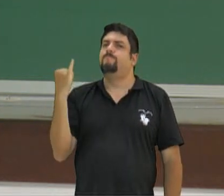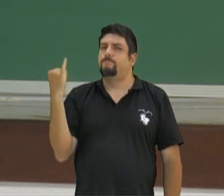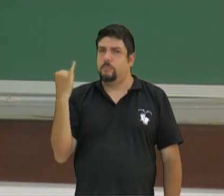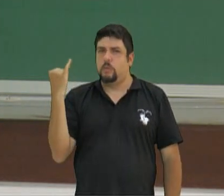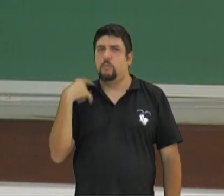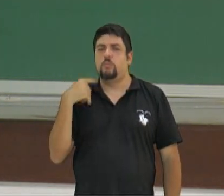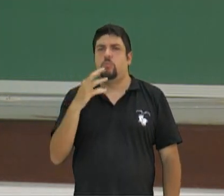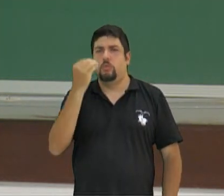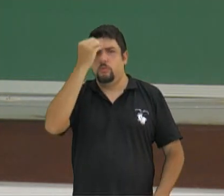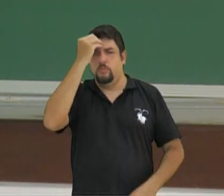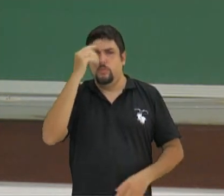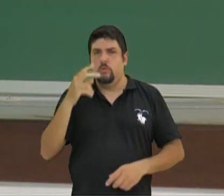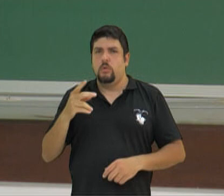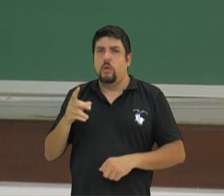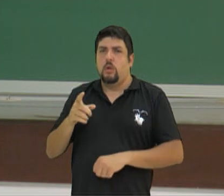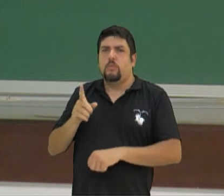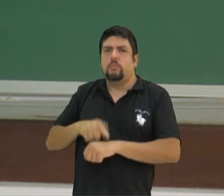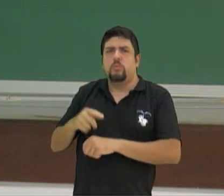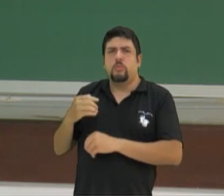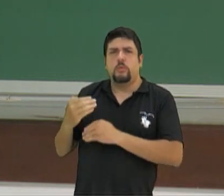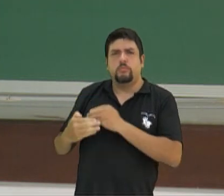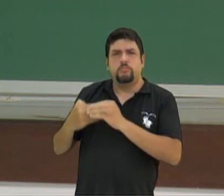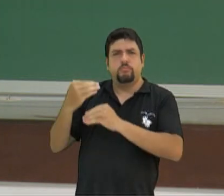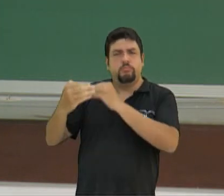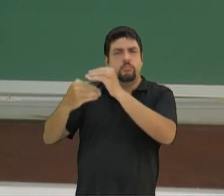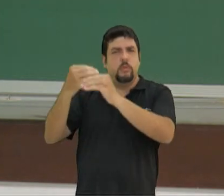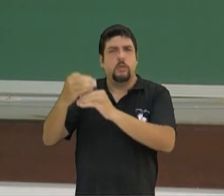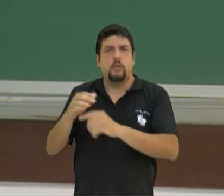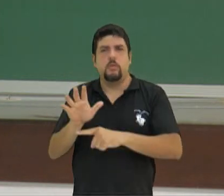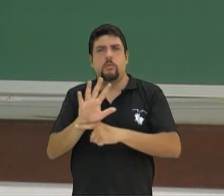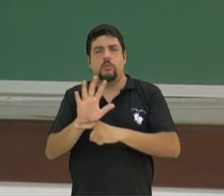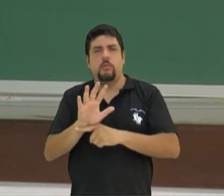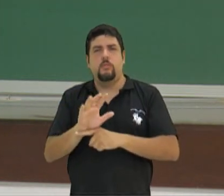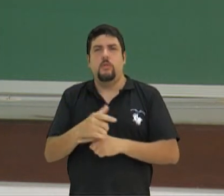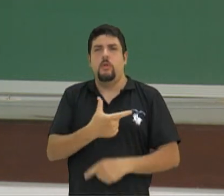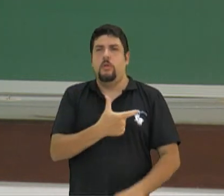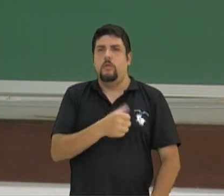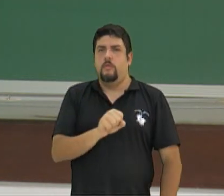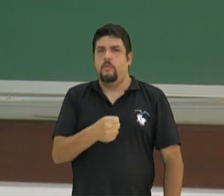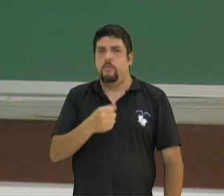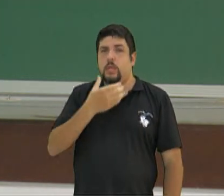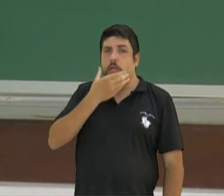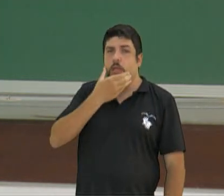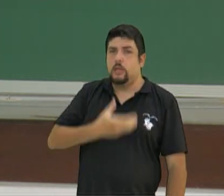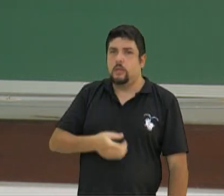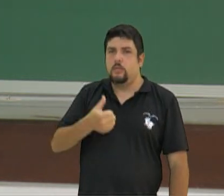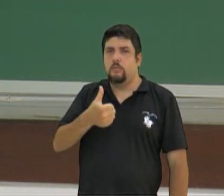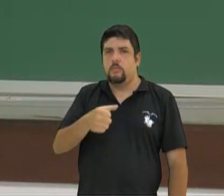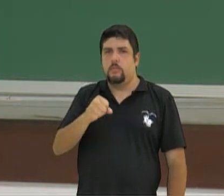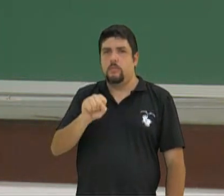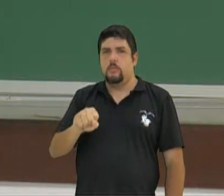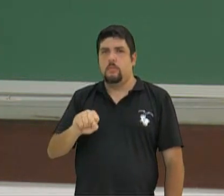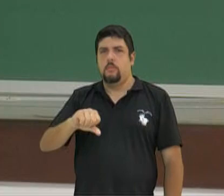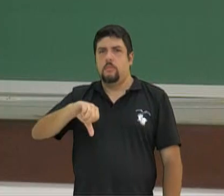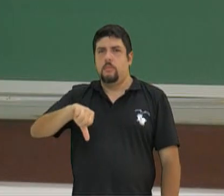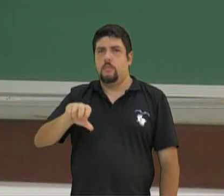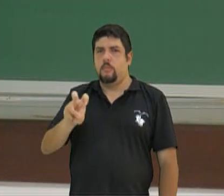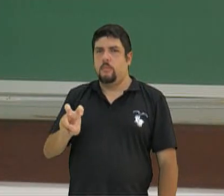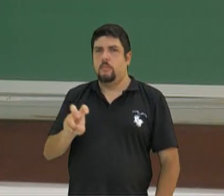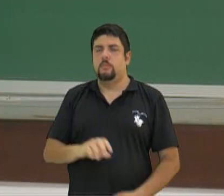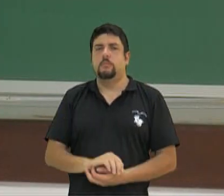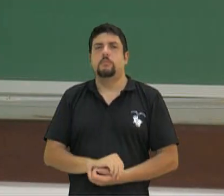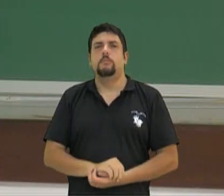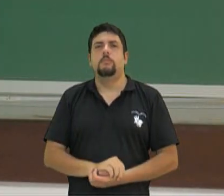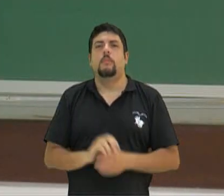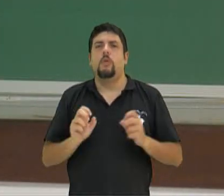evolução, tudo, e principalmente para a história do cinema. 28 de dezembro de 1895, a resposta correta. Continuando o